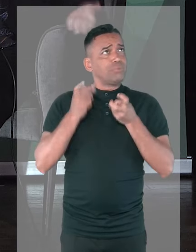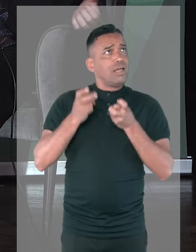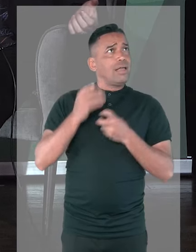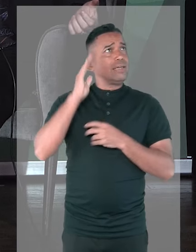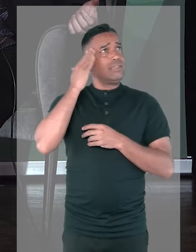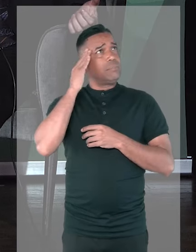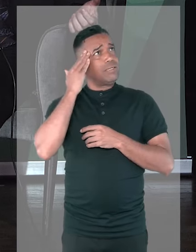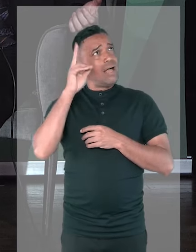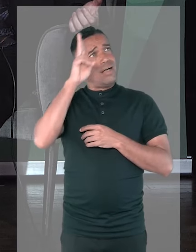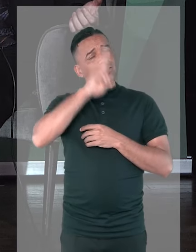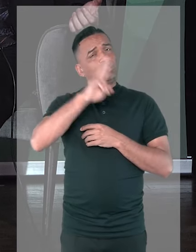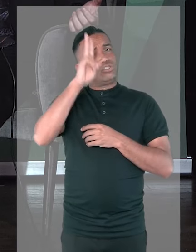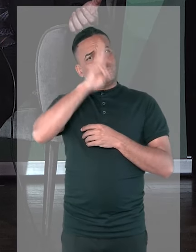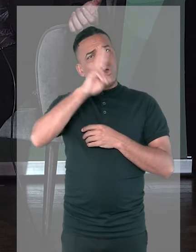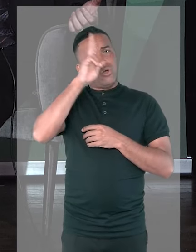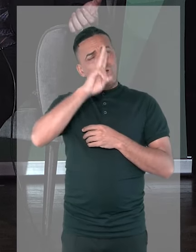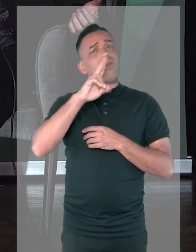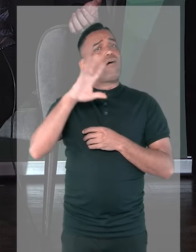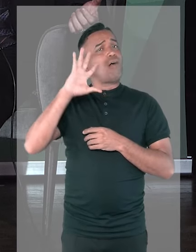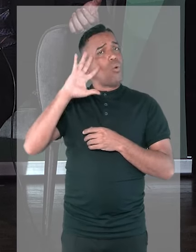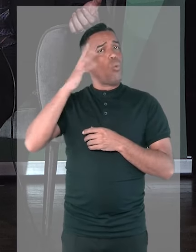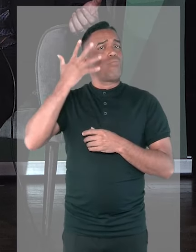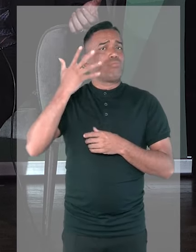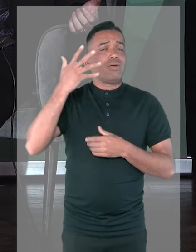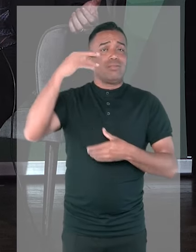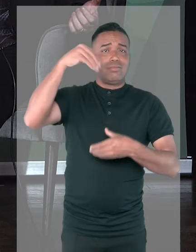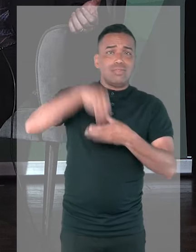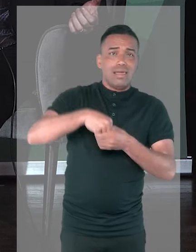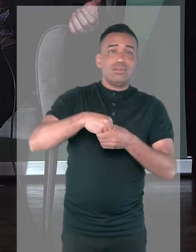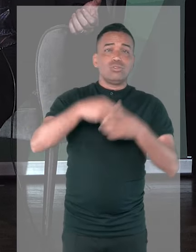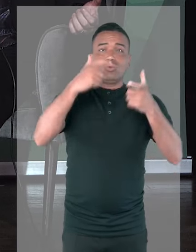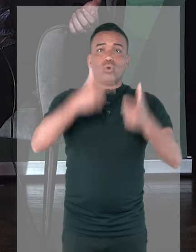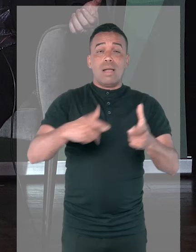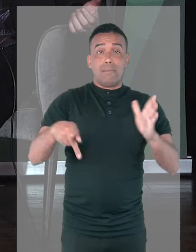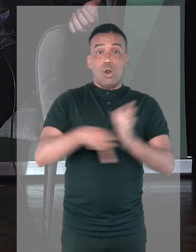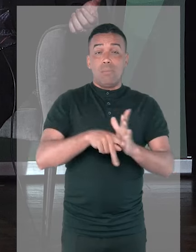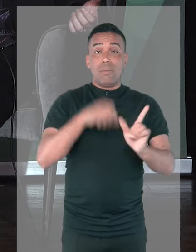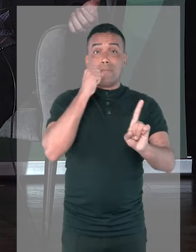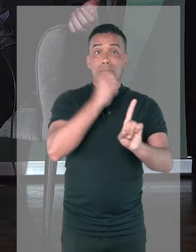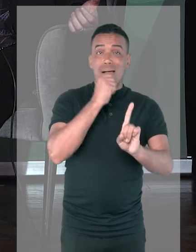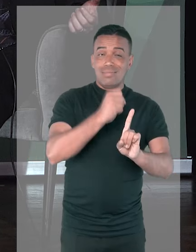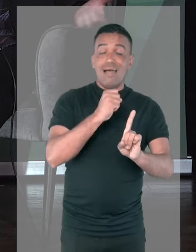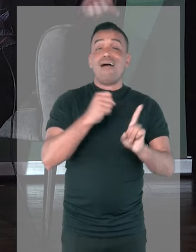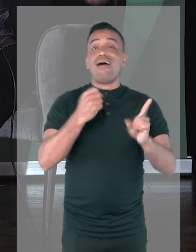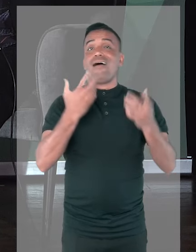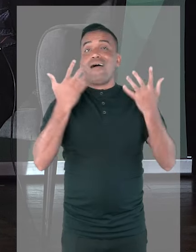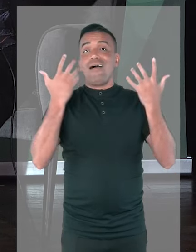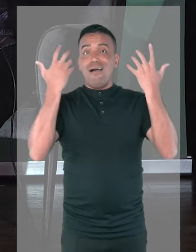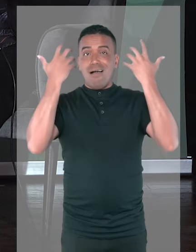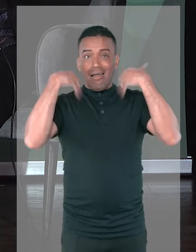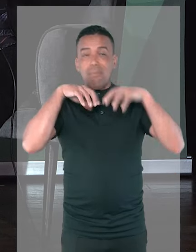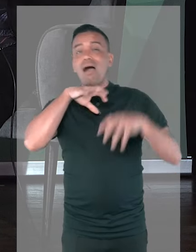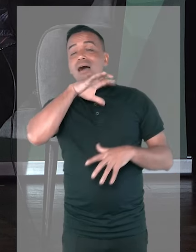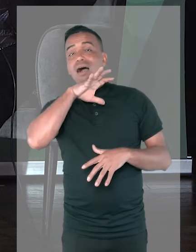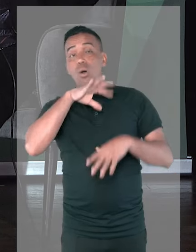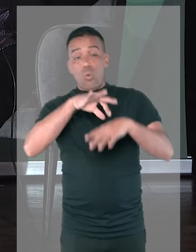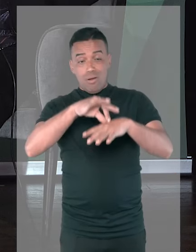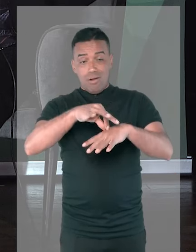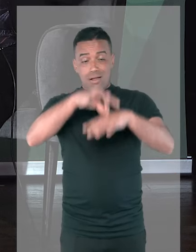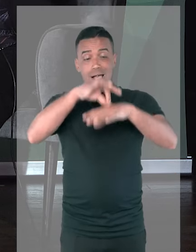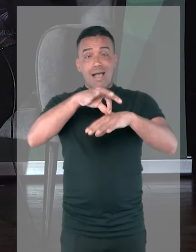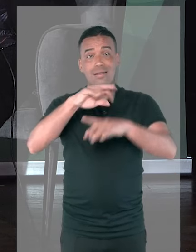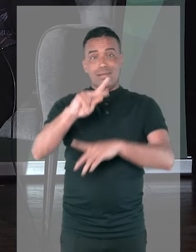história que se passa dentro de um matadouro dedicado à carne halal, ao longo de um dia.